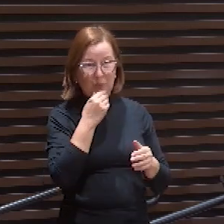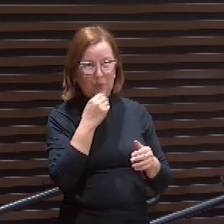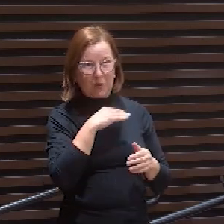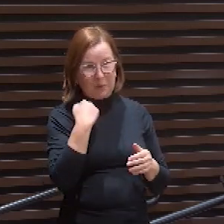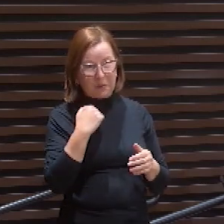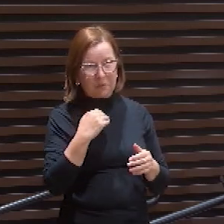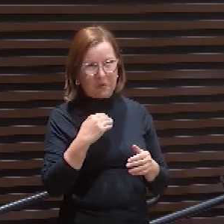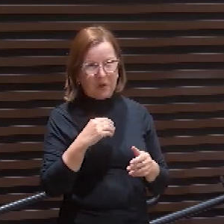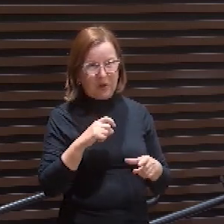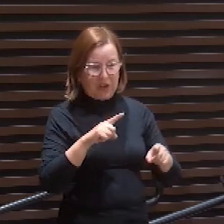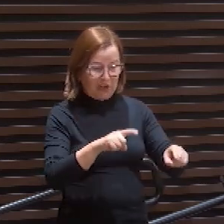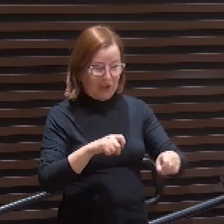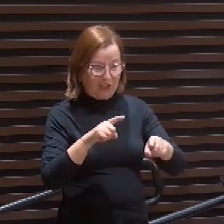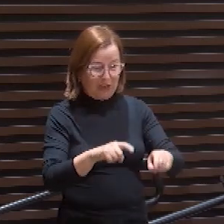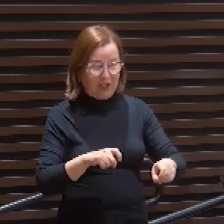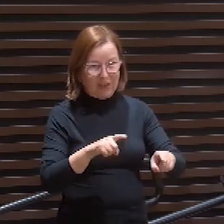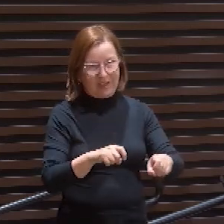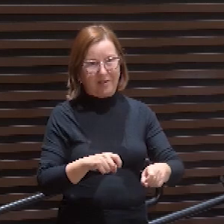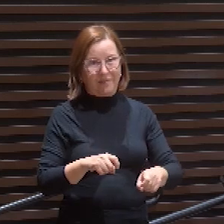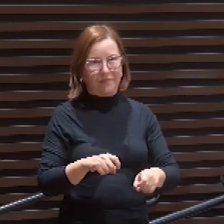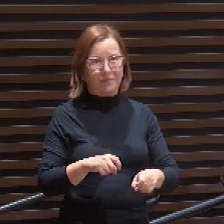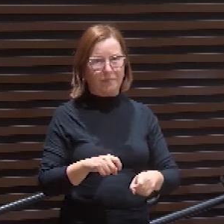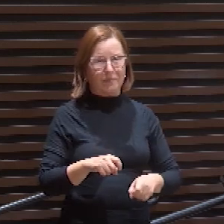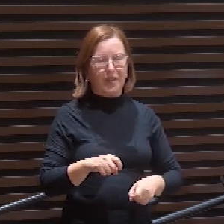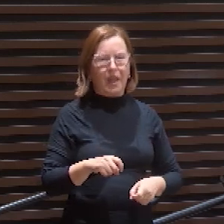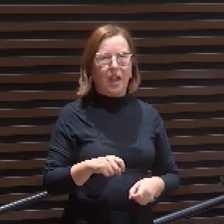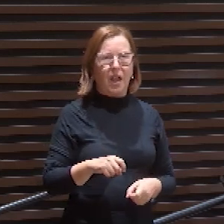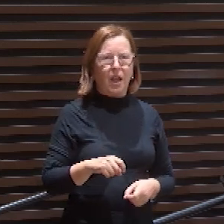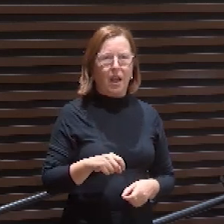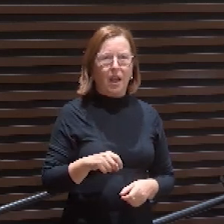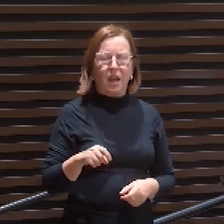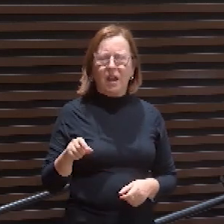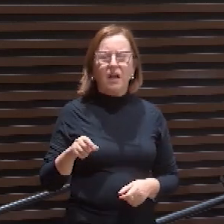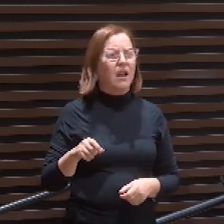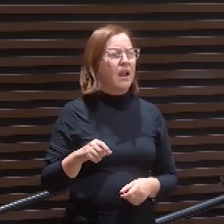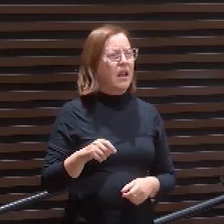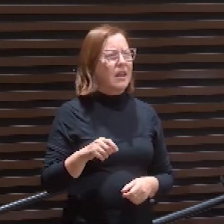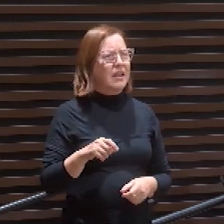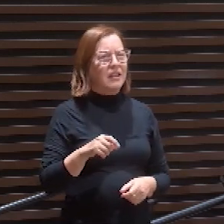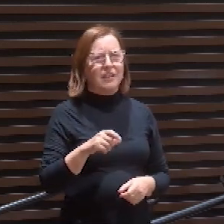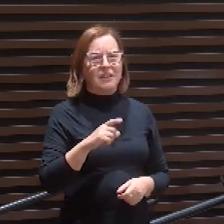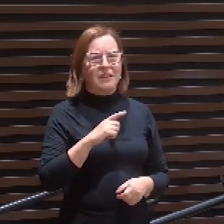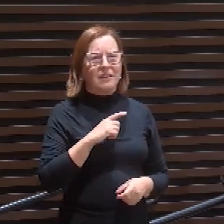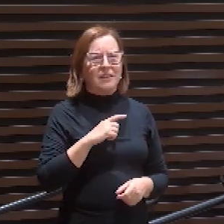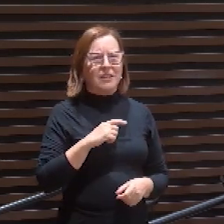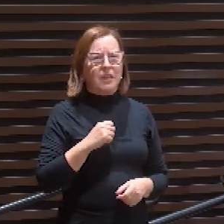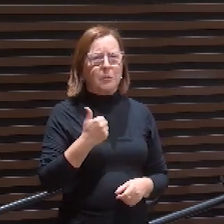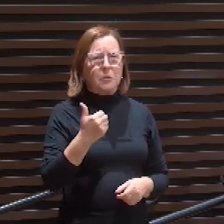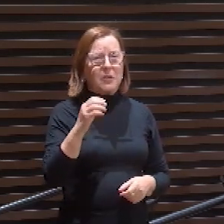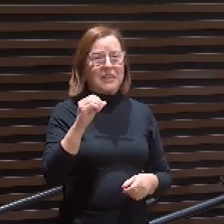O leiloeiro disse: temos 10 libras. Alguém dá 20?